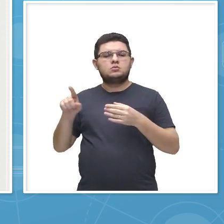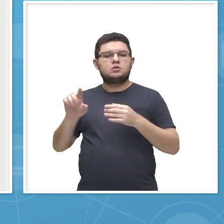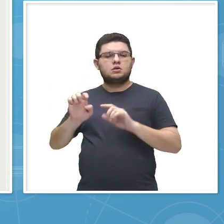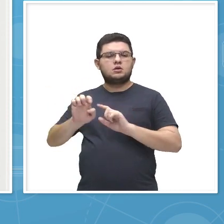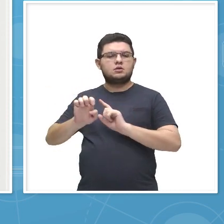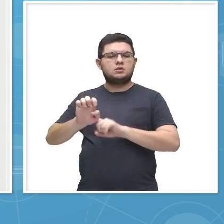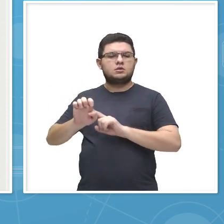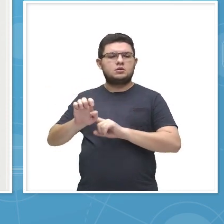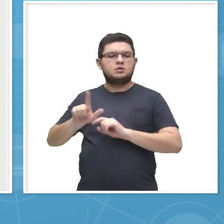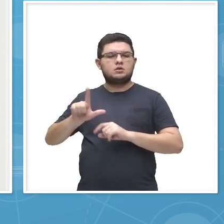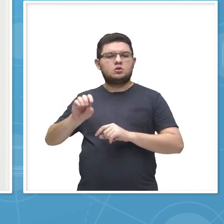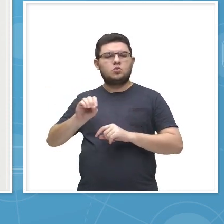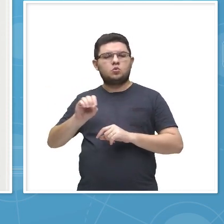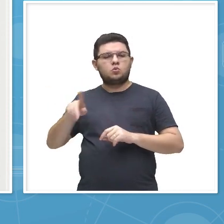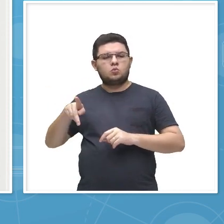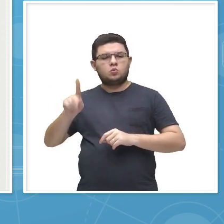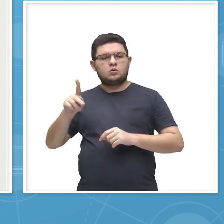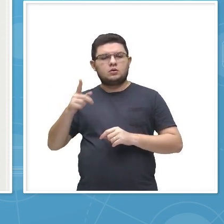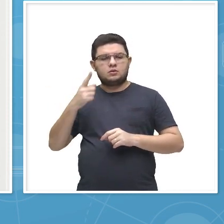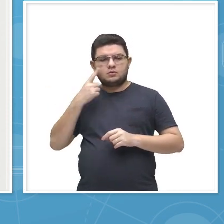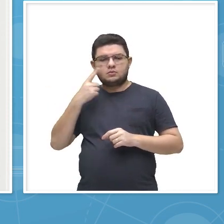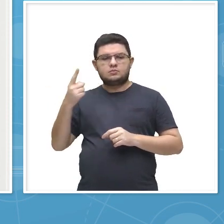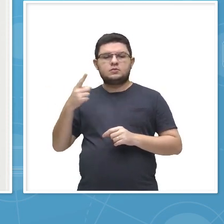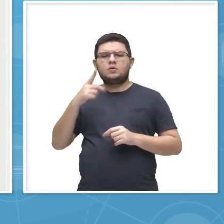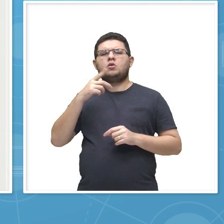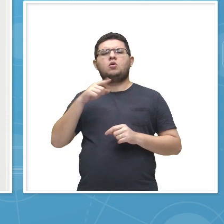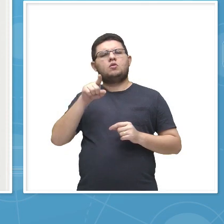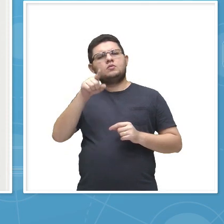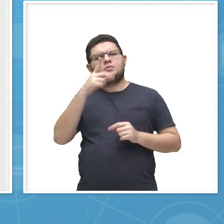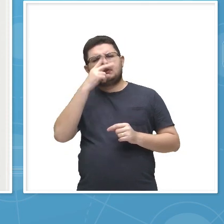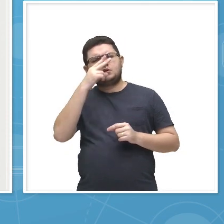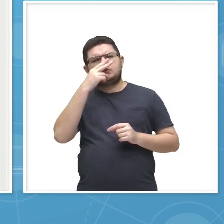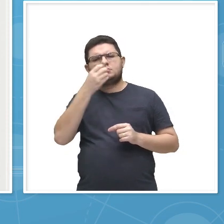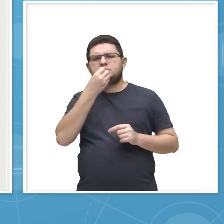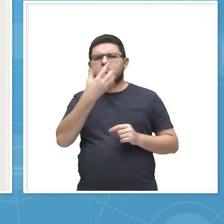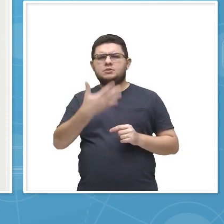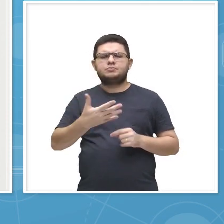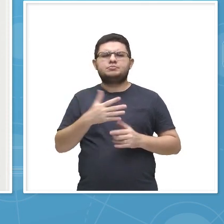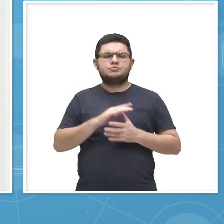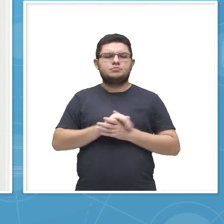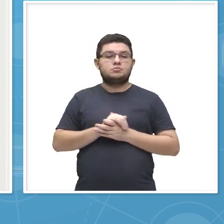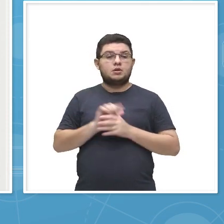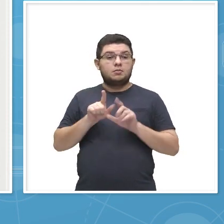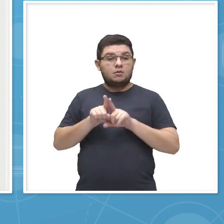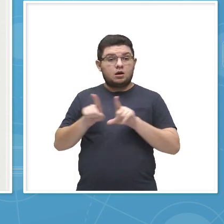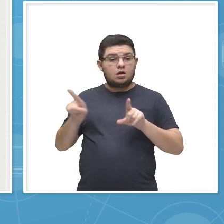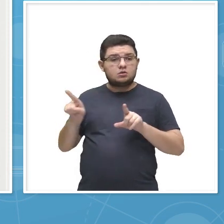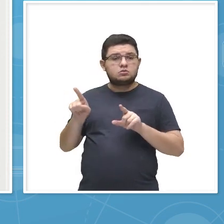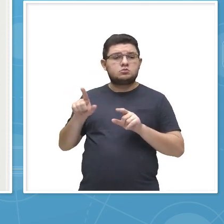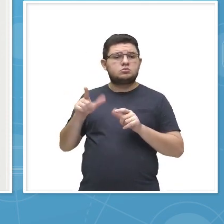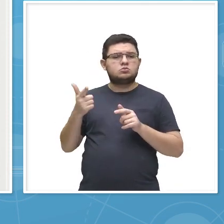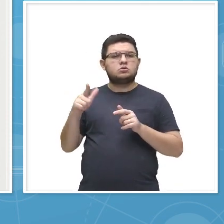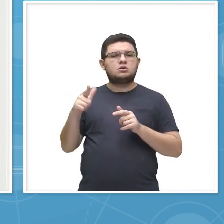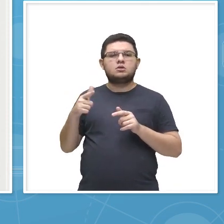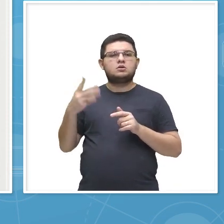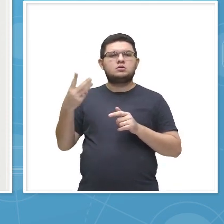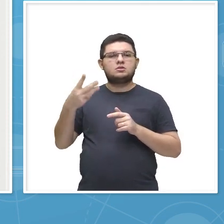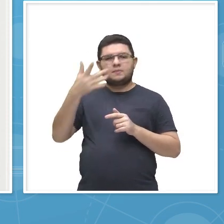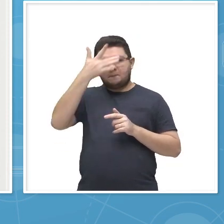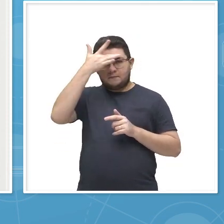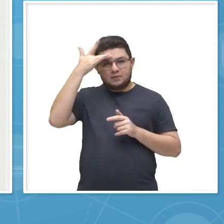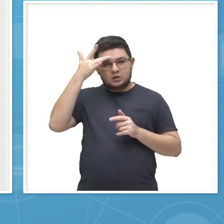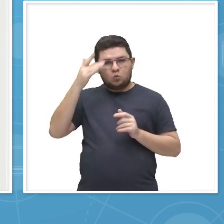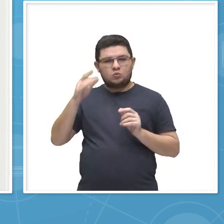Olha você parece muito bem o look ok Oi aqui é a terceira pessoa não aparece não aqui ó a segunda pessoa do singular